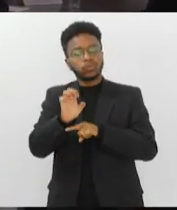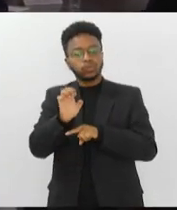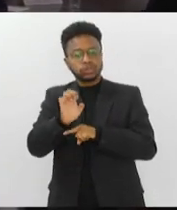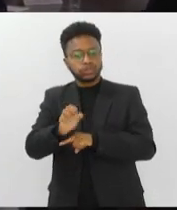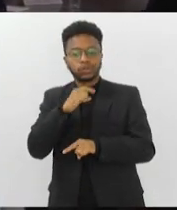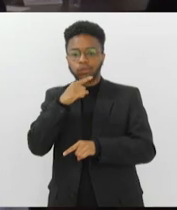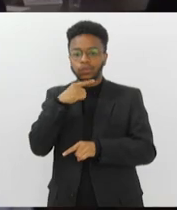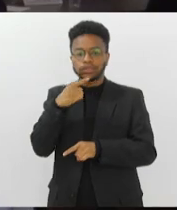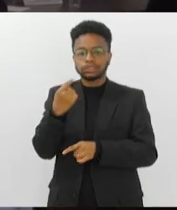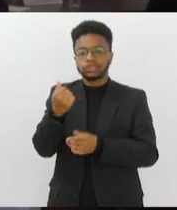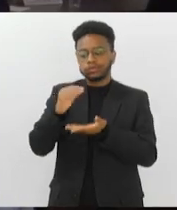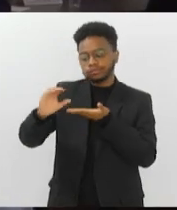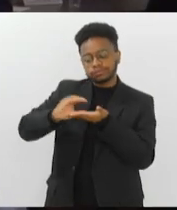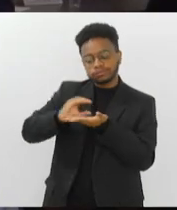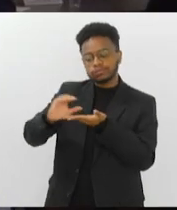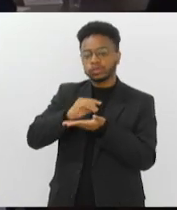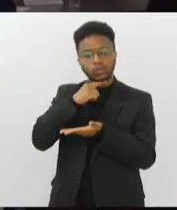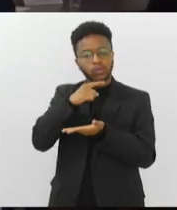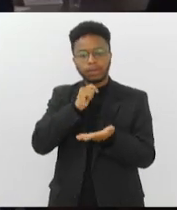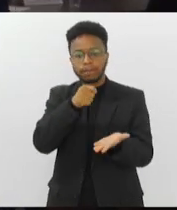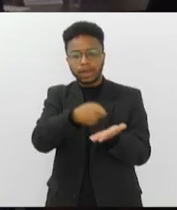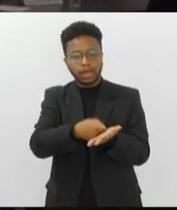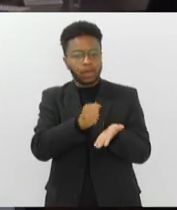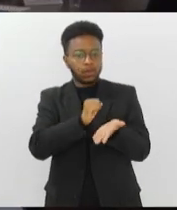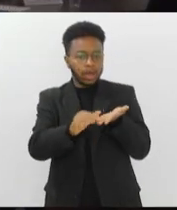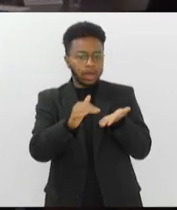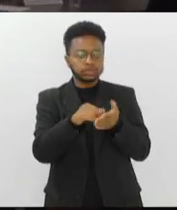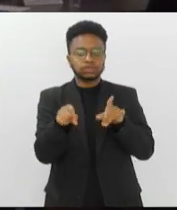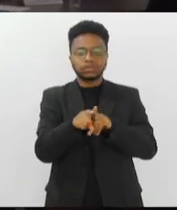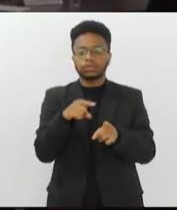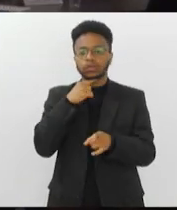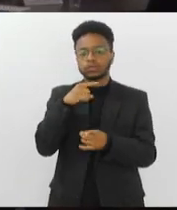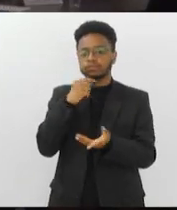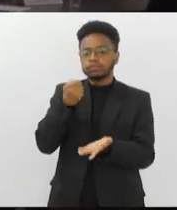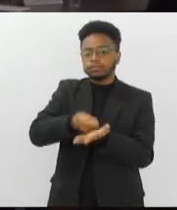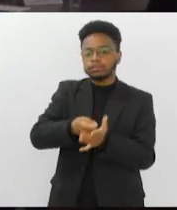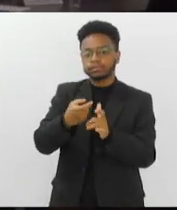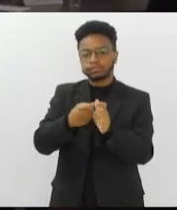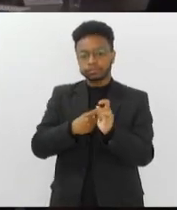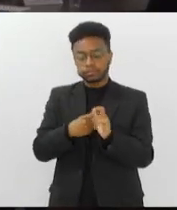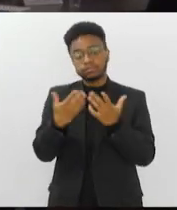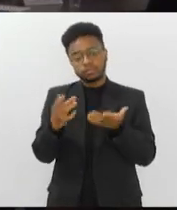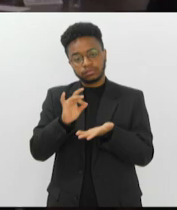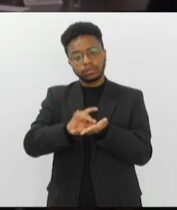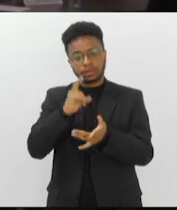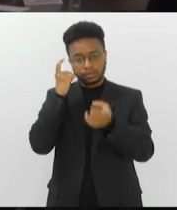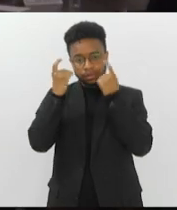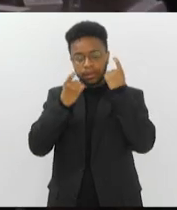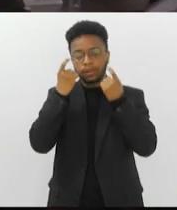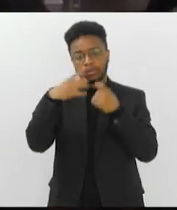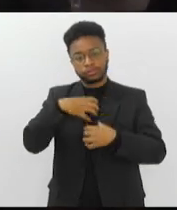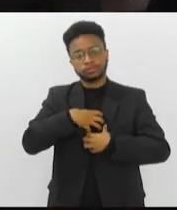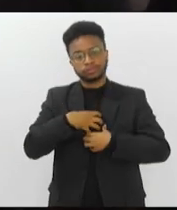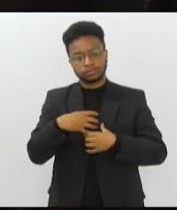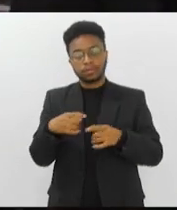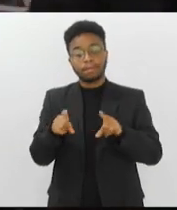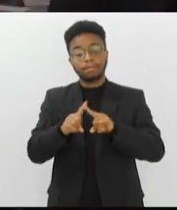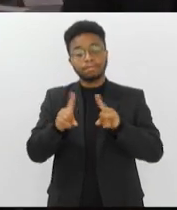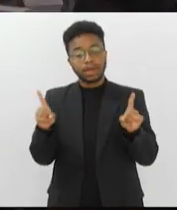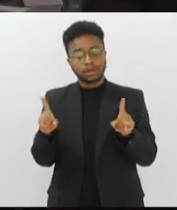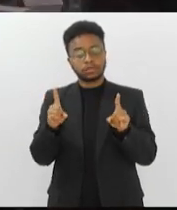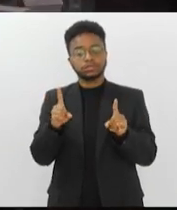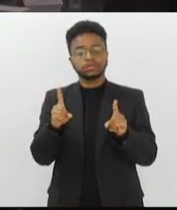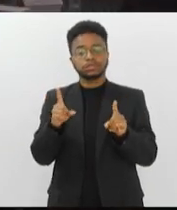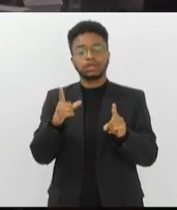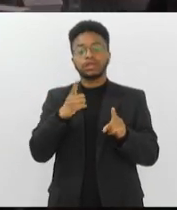suas despesas e nem a dívida. Então, isso é uma questão preocupante, muito preocupante. Por outro lado, a gente